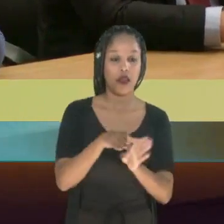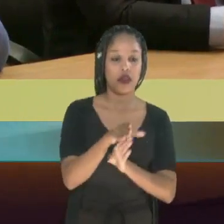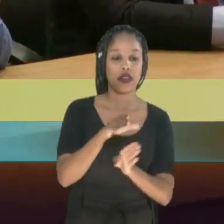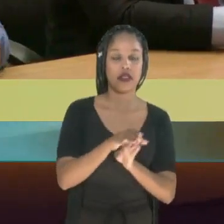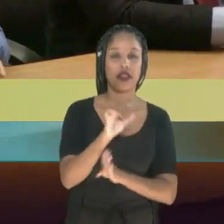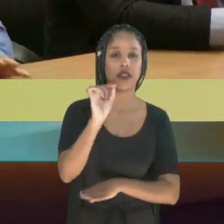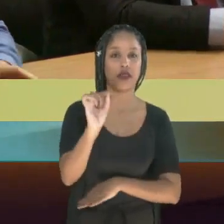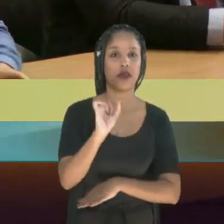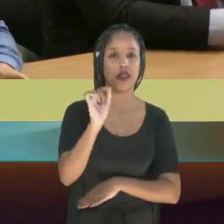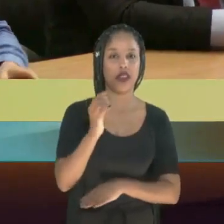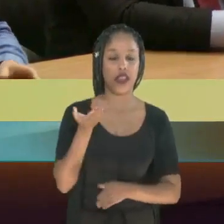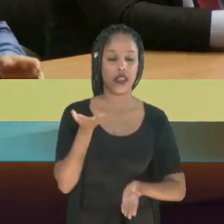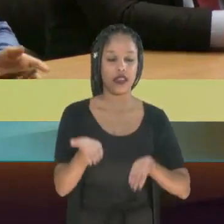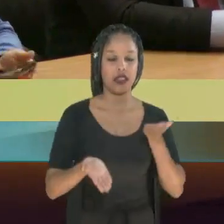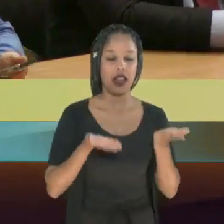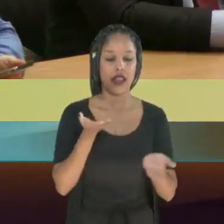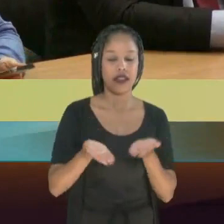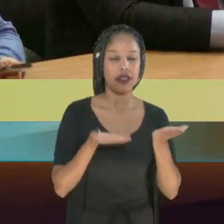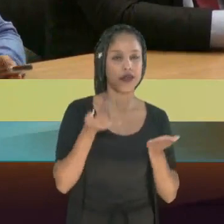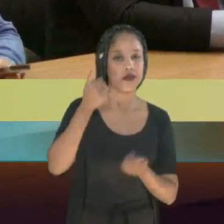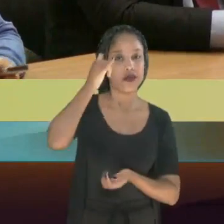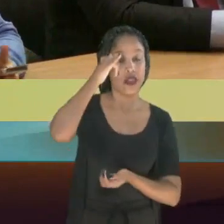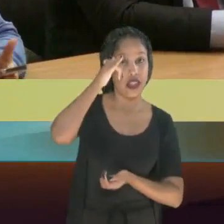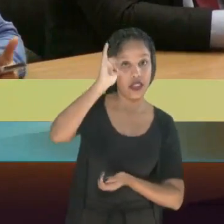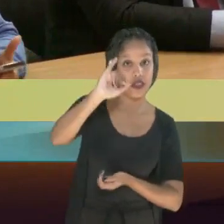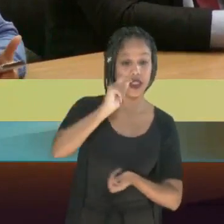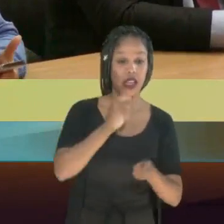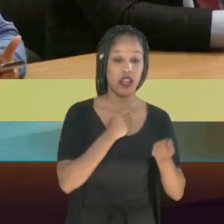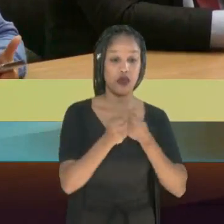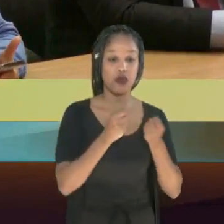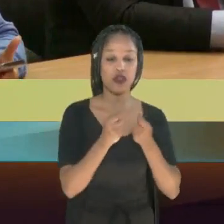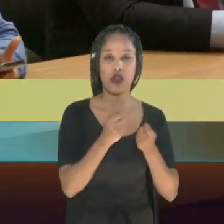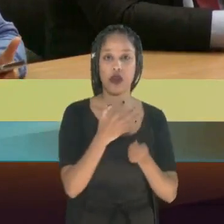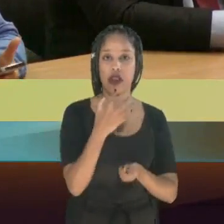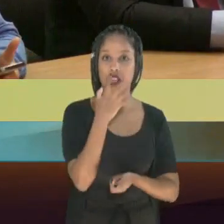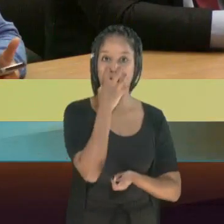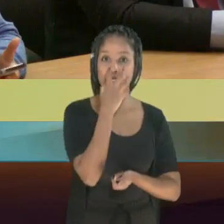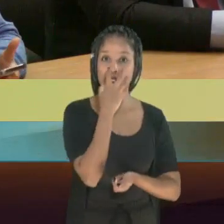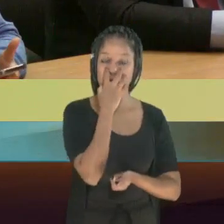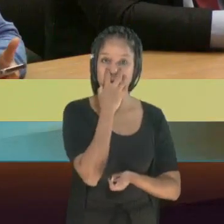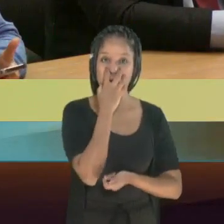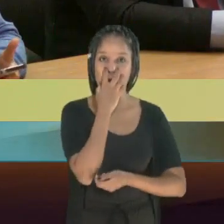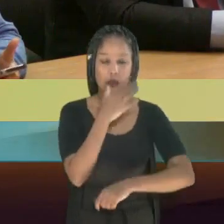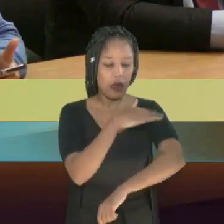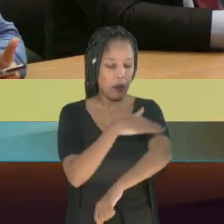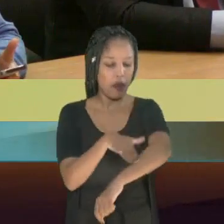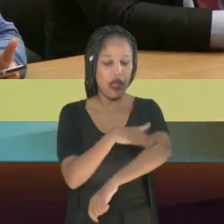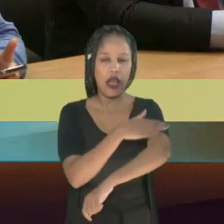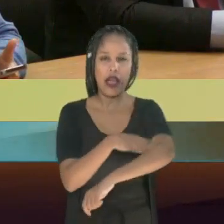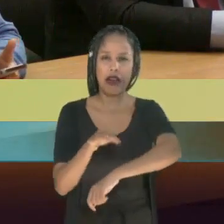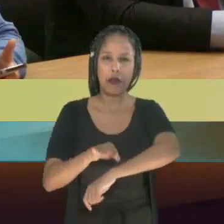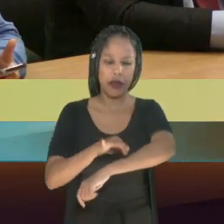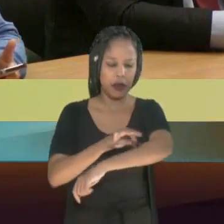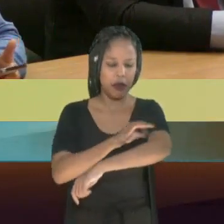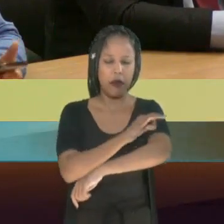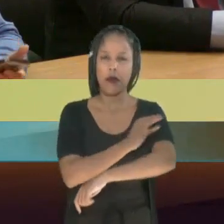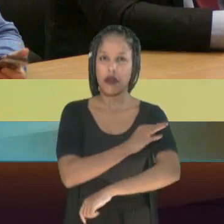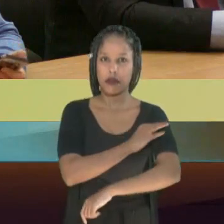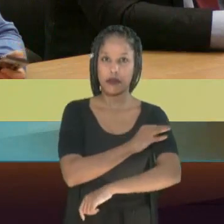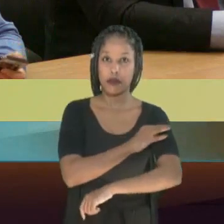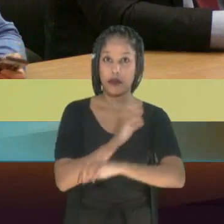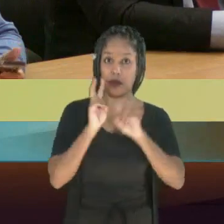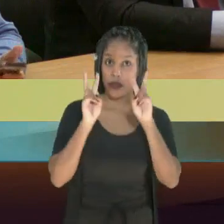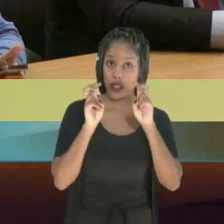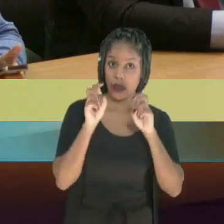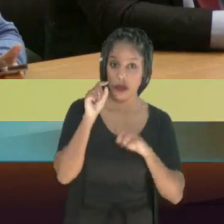o tratamento, controle e prevenção nos cães causada por pulgas. Então é uma matéria que a gente